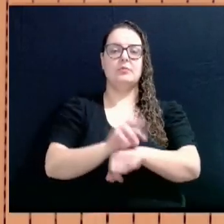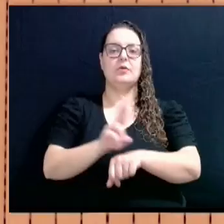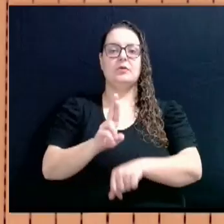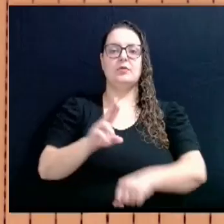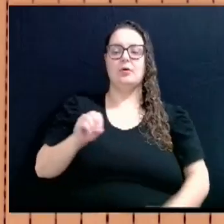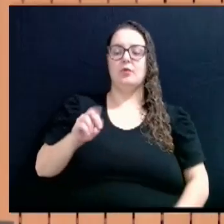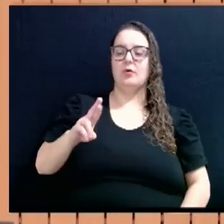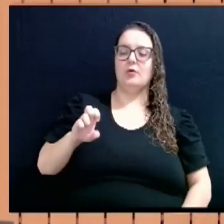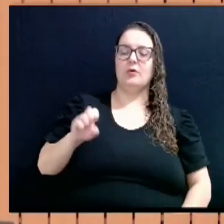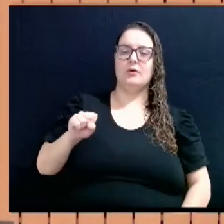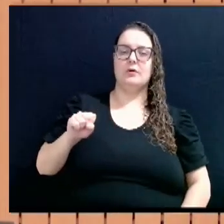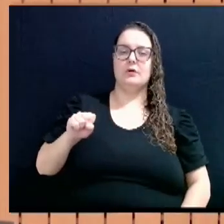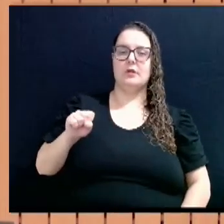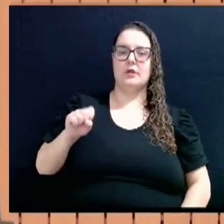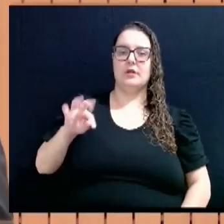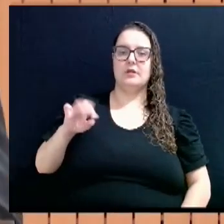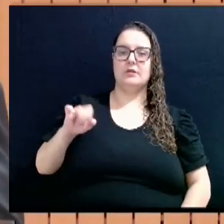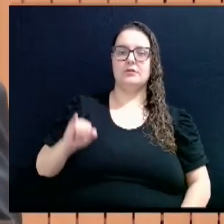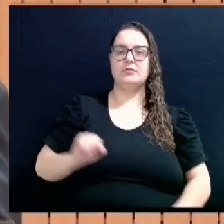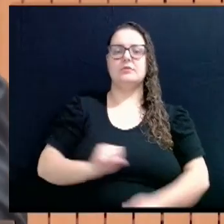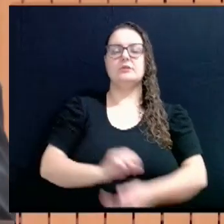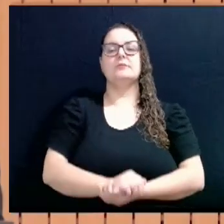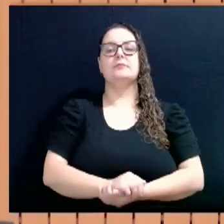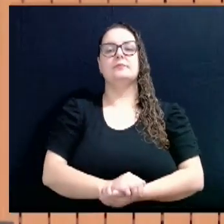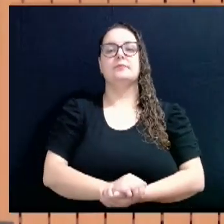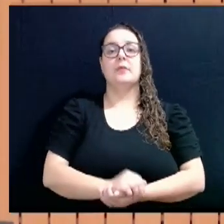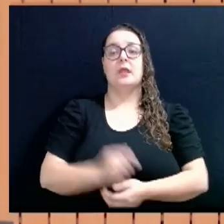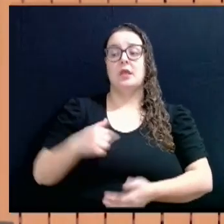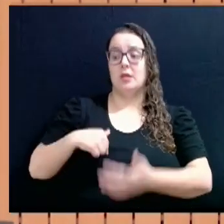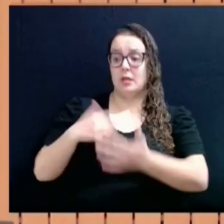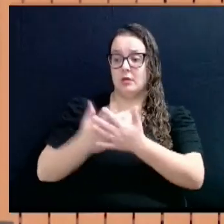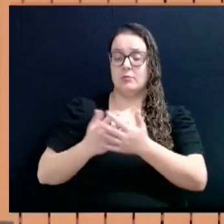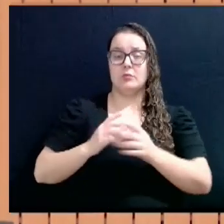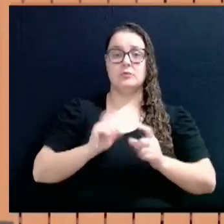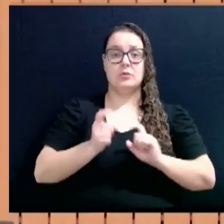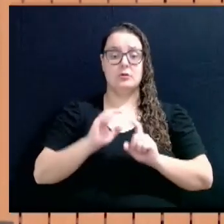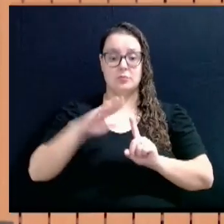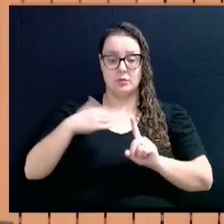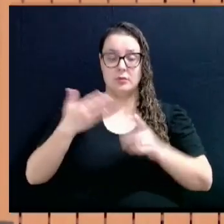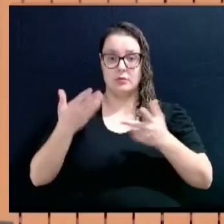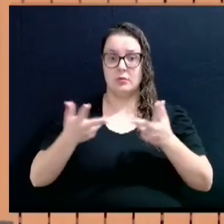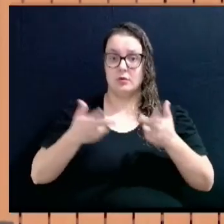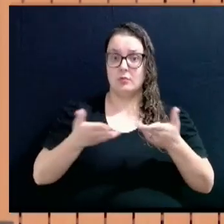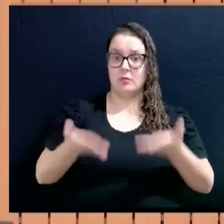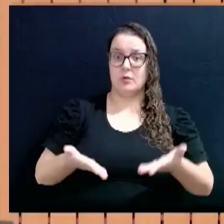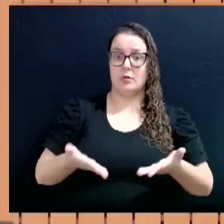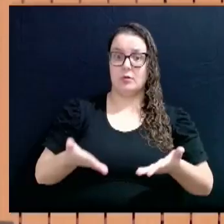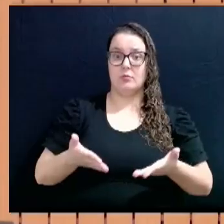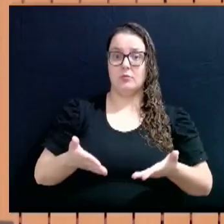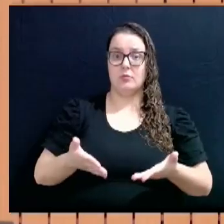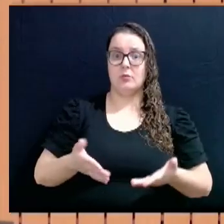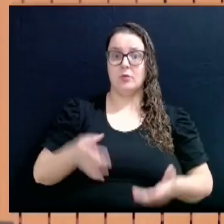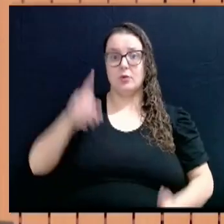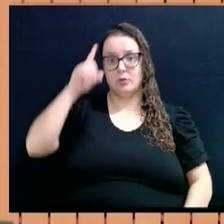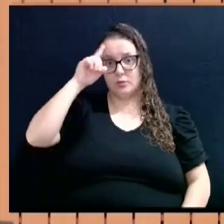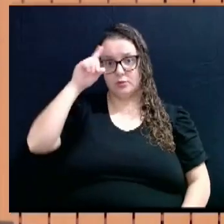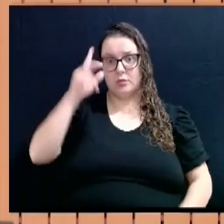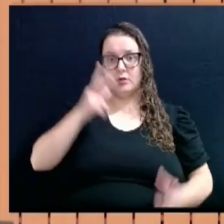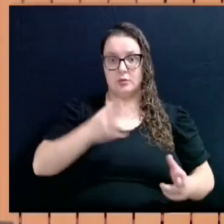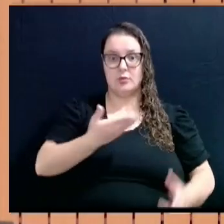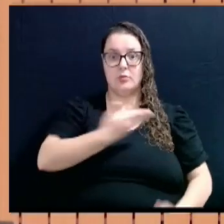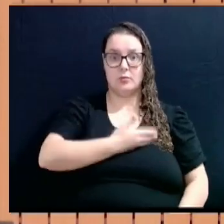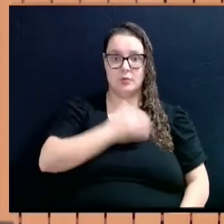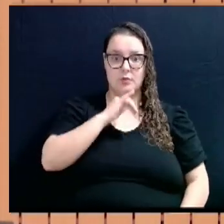Corsini Quercia. E eu confesso que solenidade como essa, um dia após, como bem disse o meu amigo Fernando